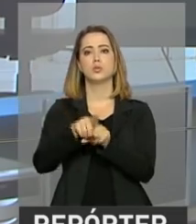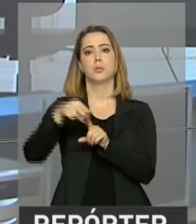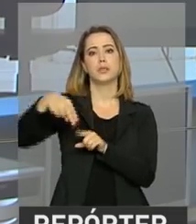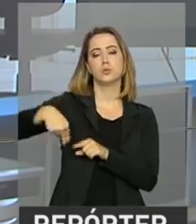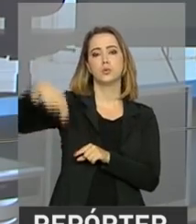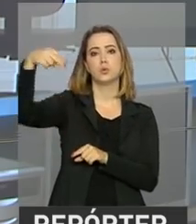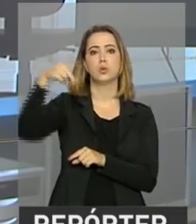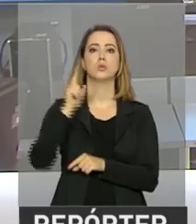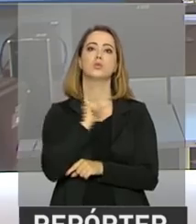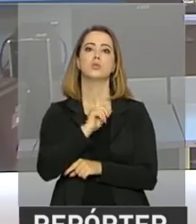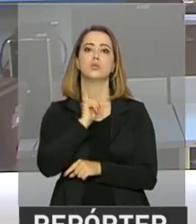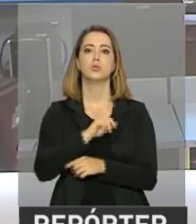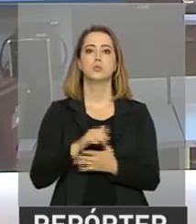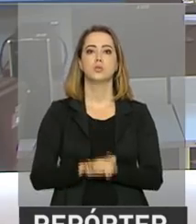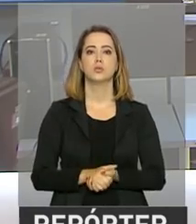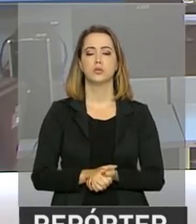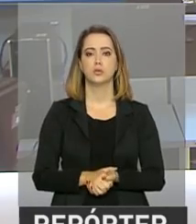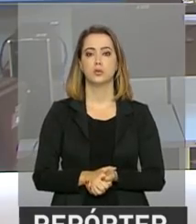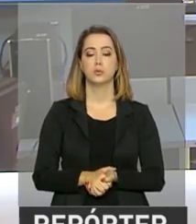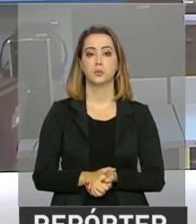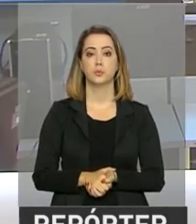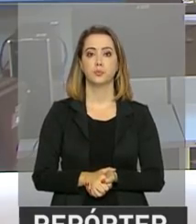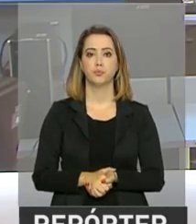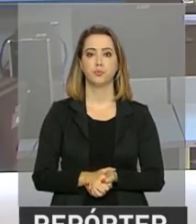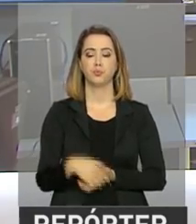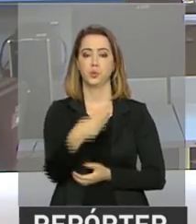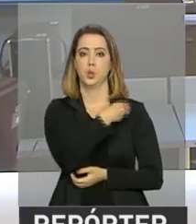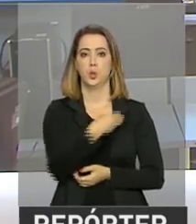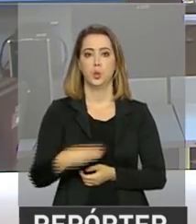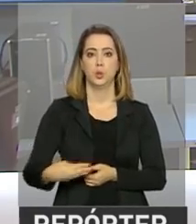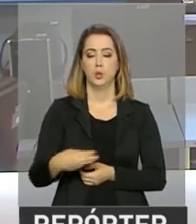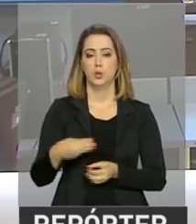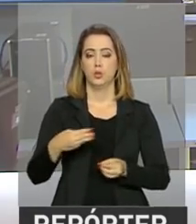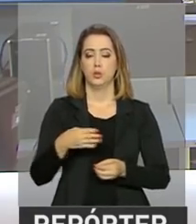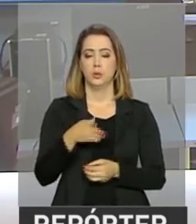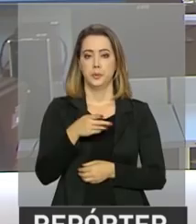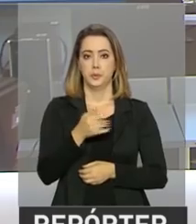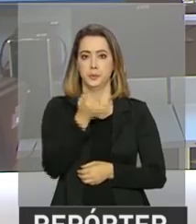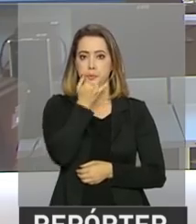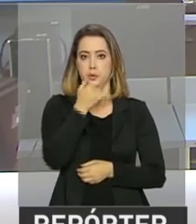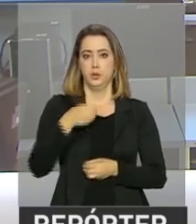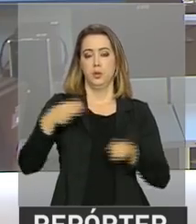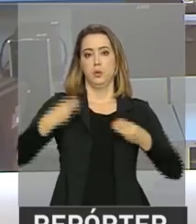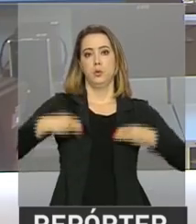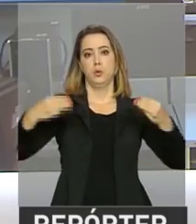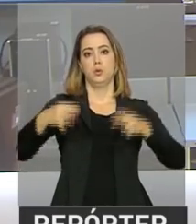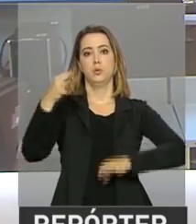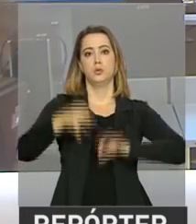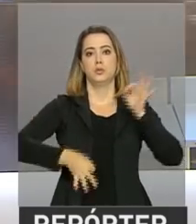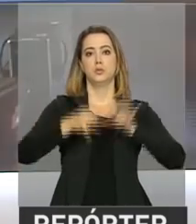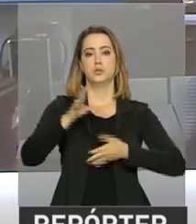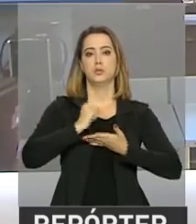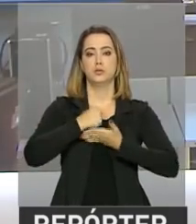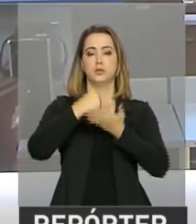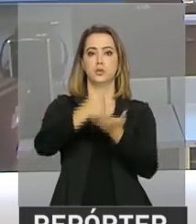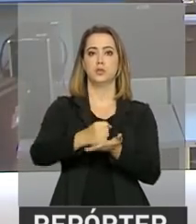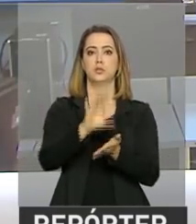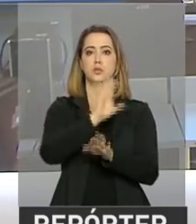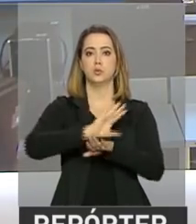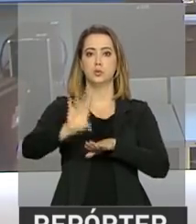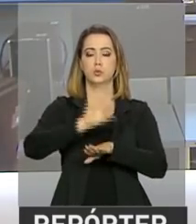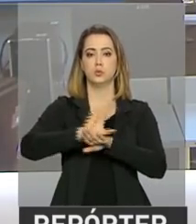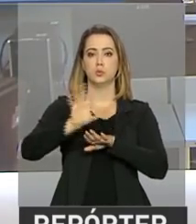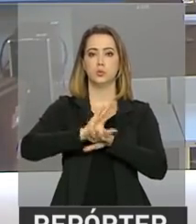de minas o ministério da justiça está oferecendo um curso de educação financeira aos consumidores de todo o